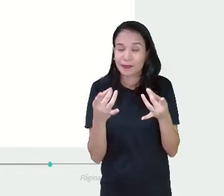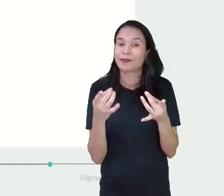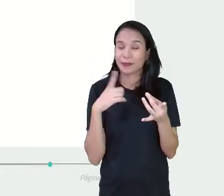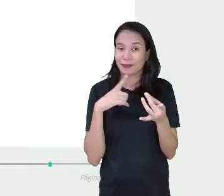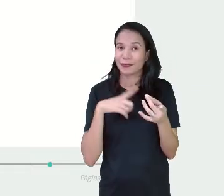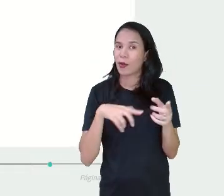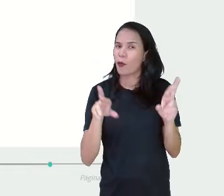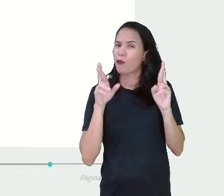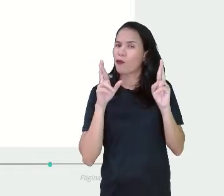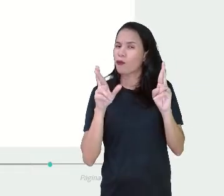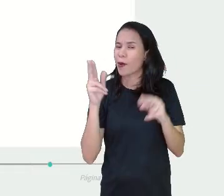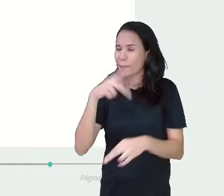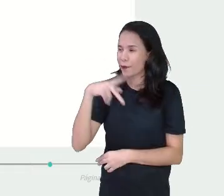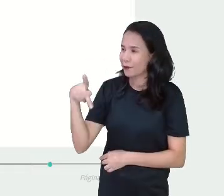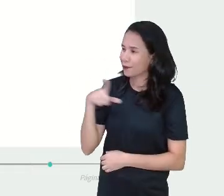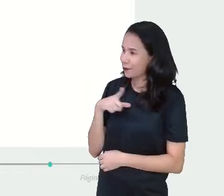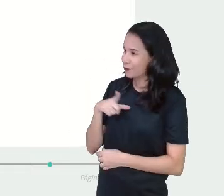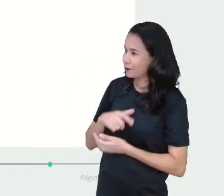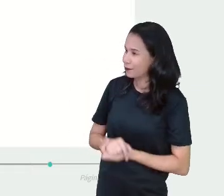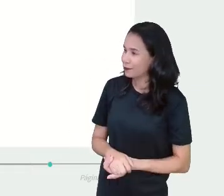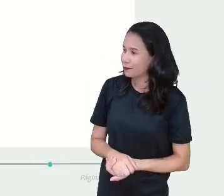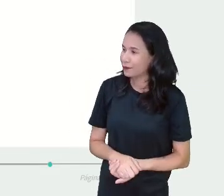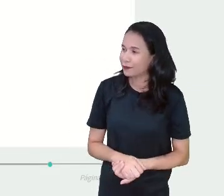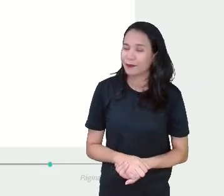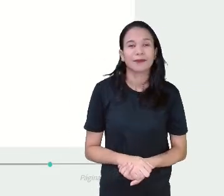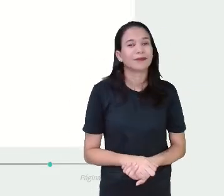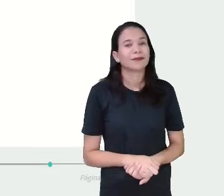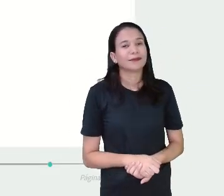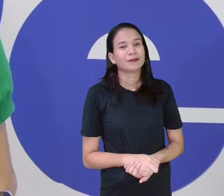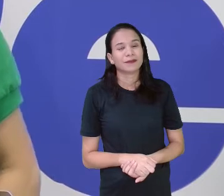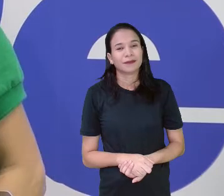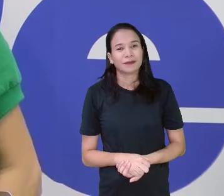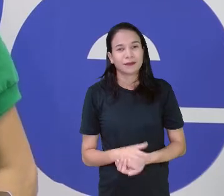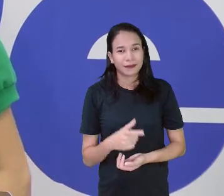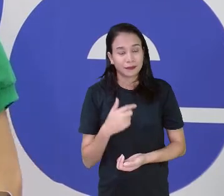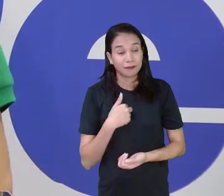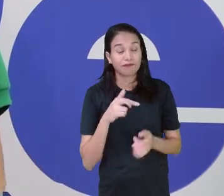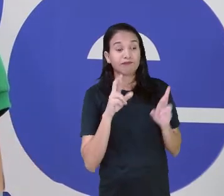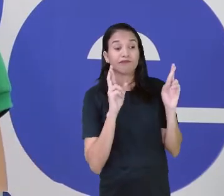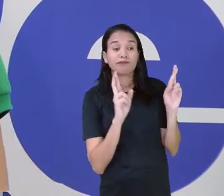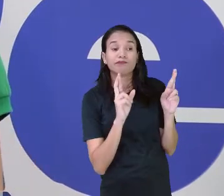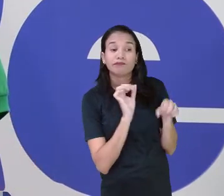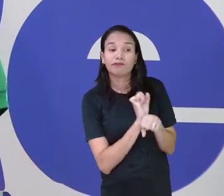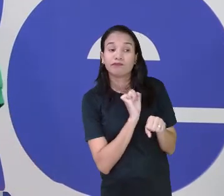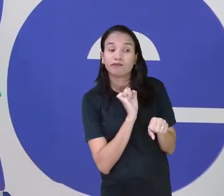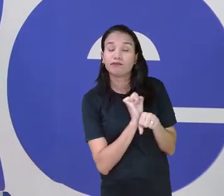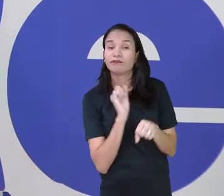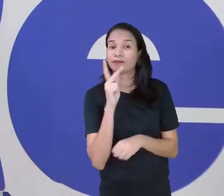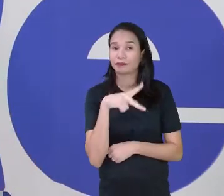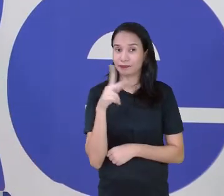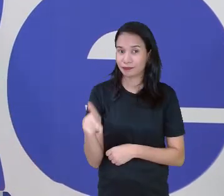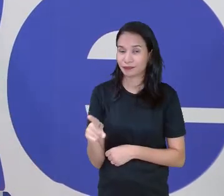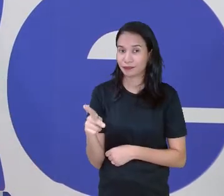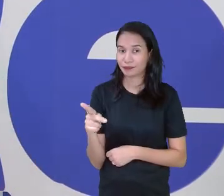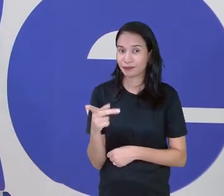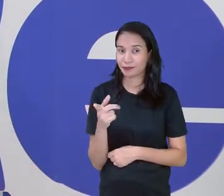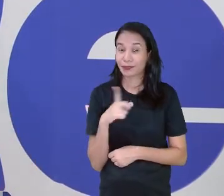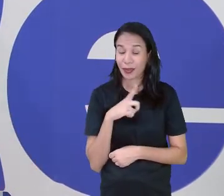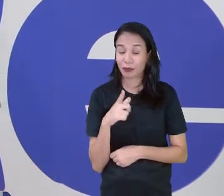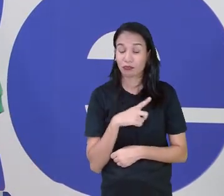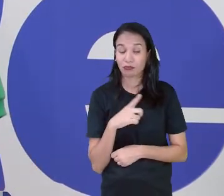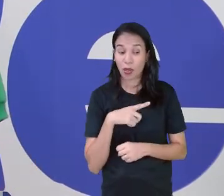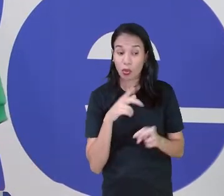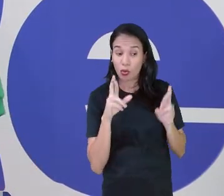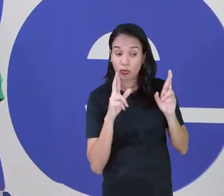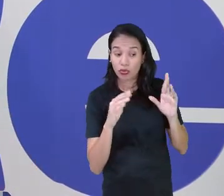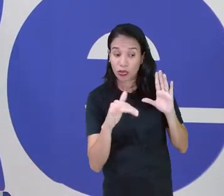esperando. Será que estão, professora Márcia? Bem, eu estou aguardando, viu, professora Mauricéia? Eu espero que eles apareçam,